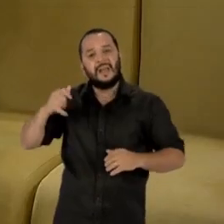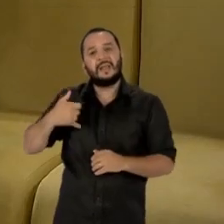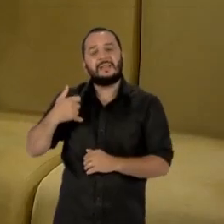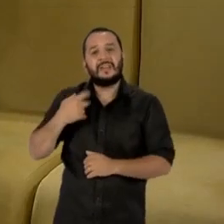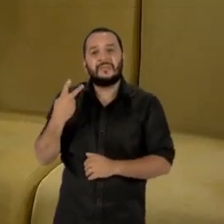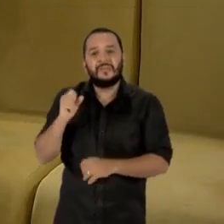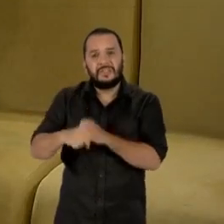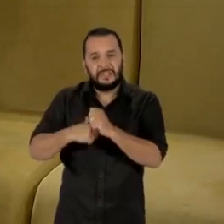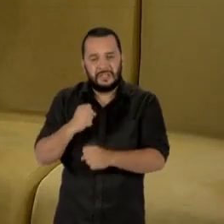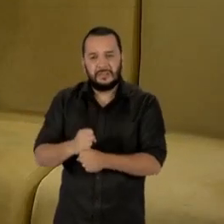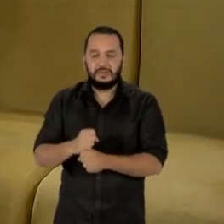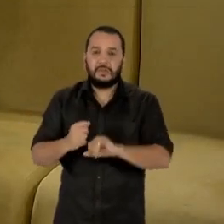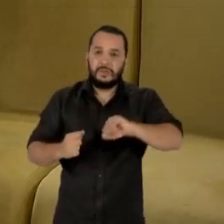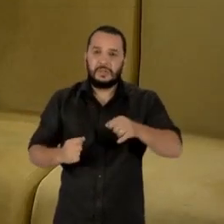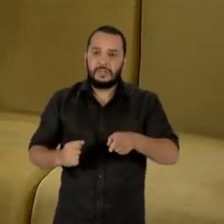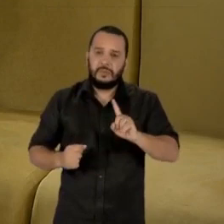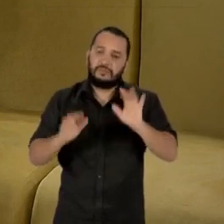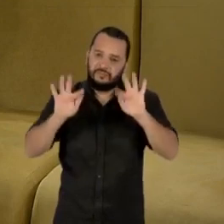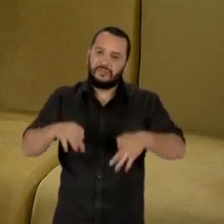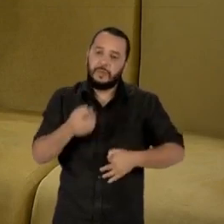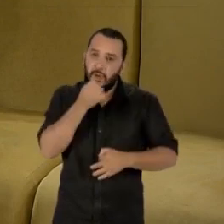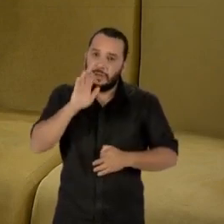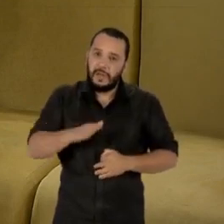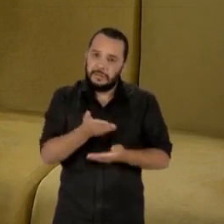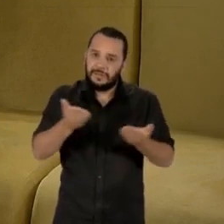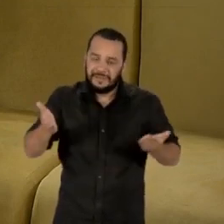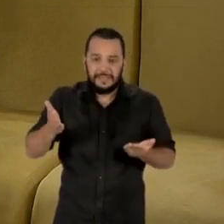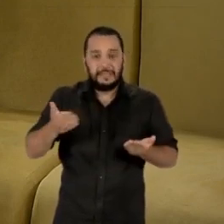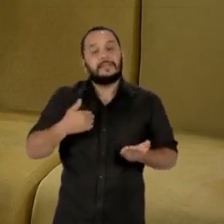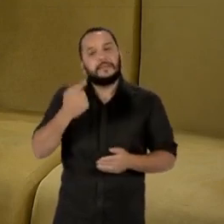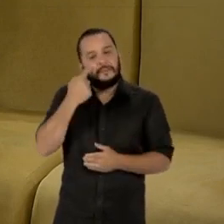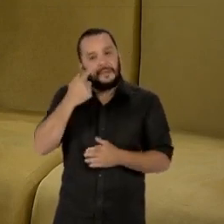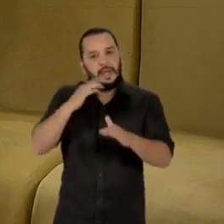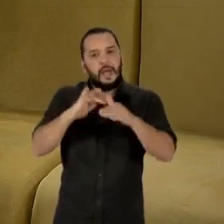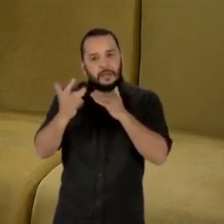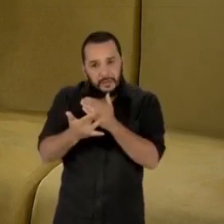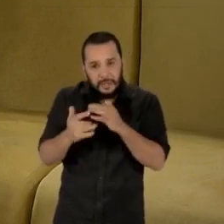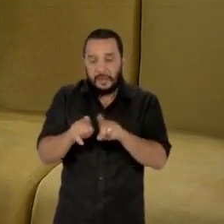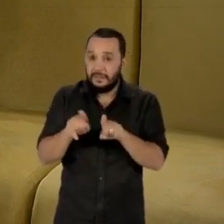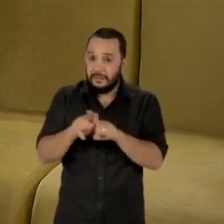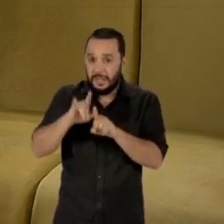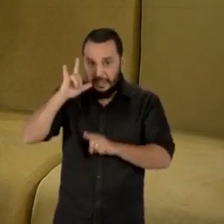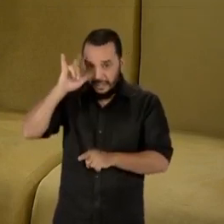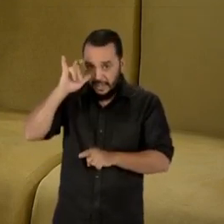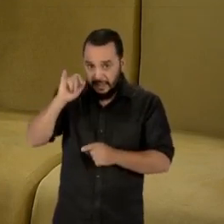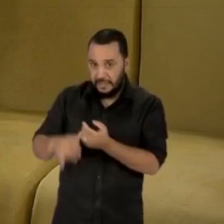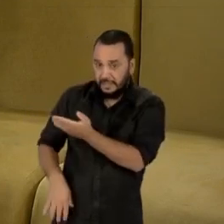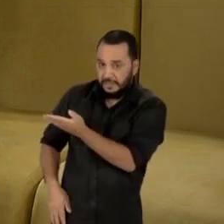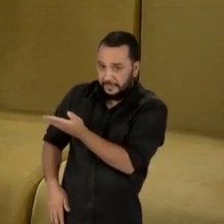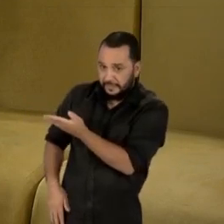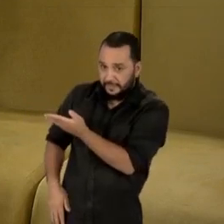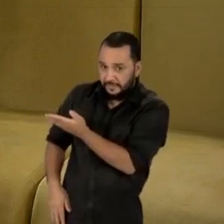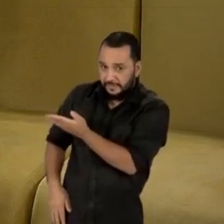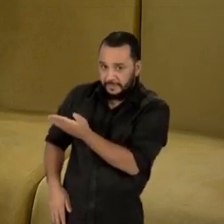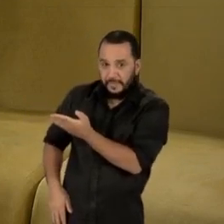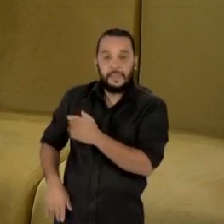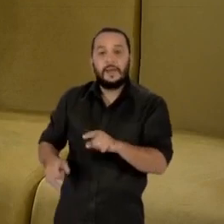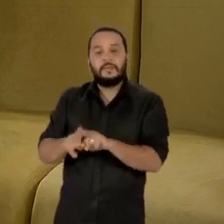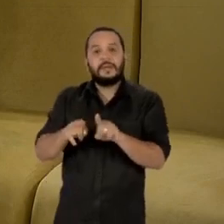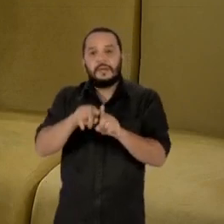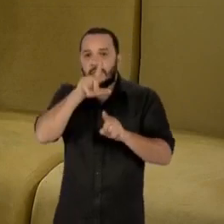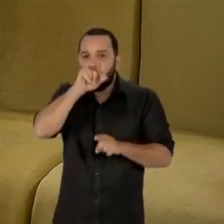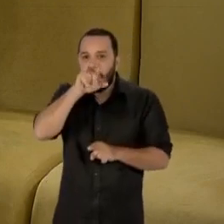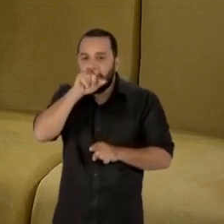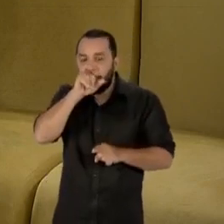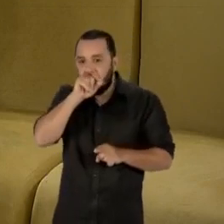jc eu termino aqui uma ótima tarde pra você continue nos acompanhando nas redes sociais no instagram roubar jc oficial no twitter e no facebook